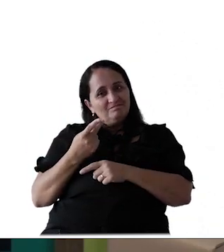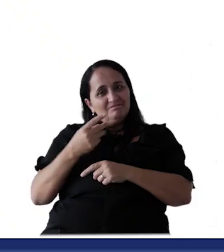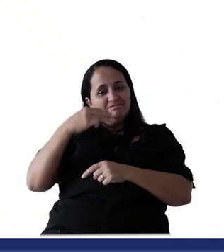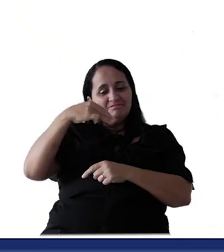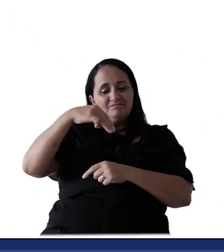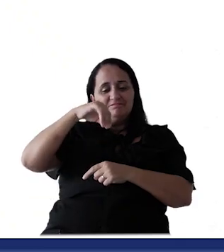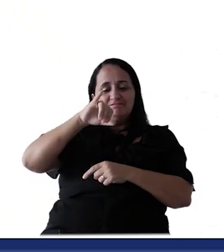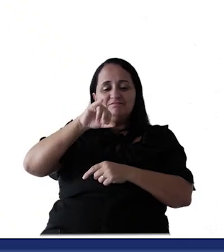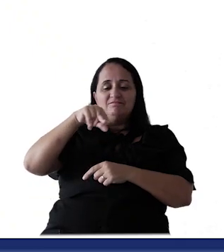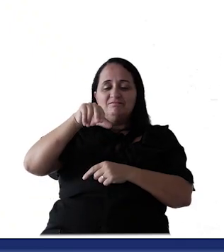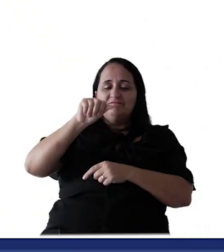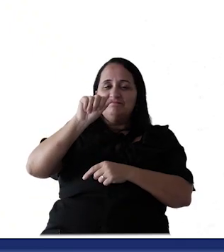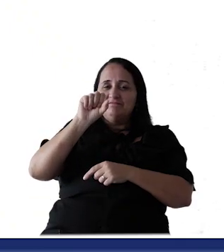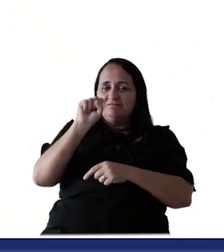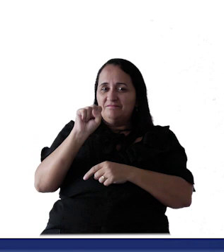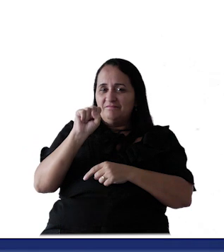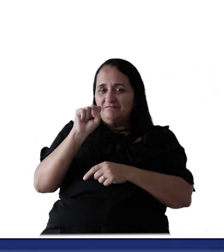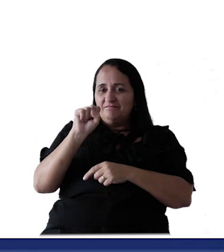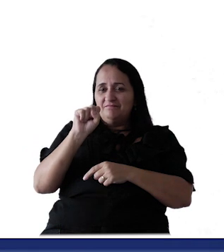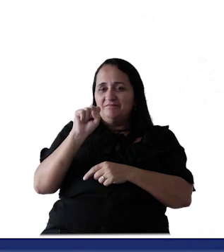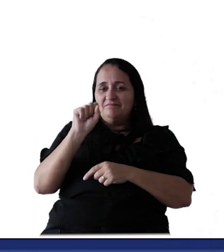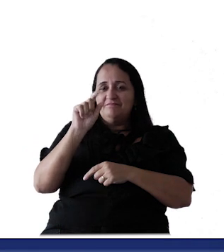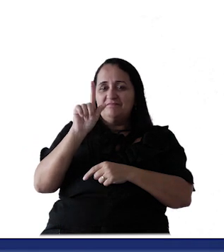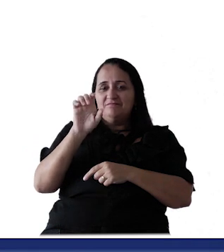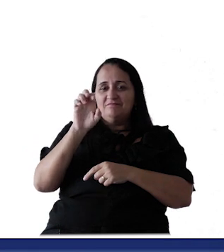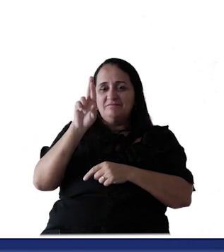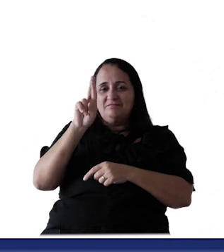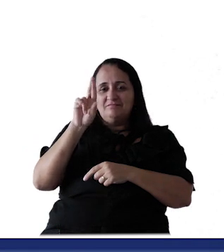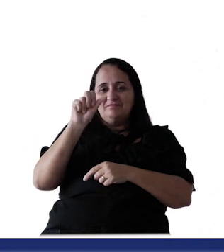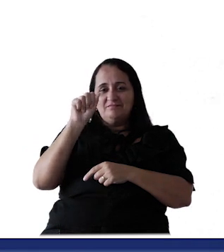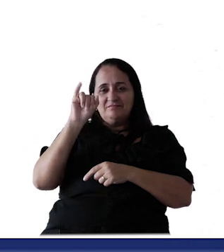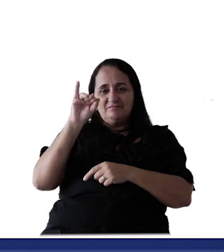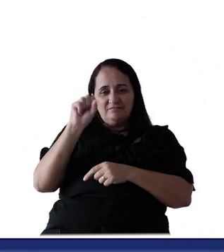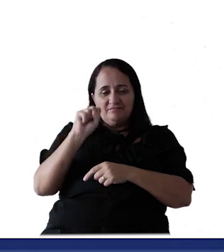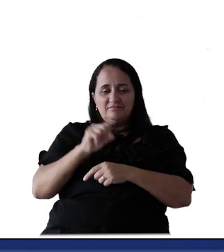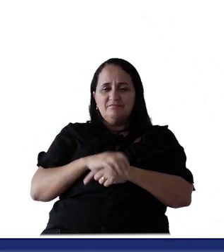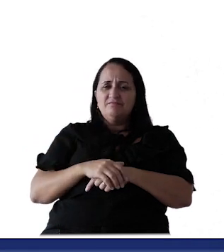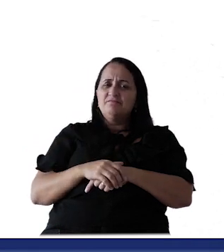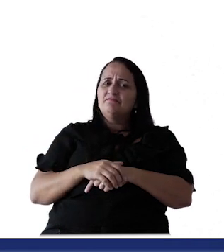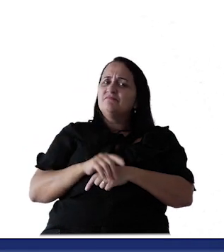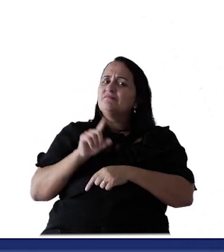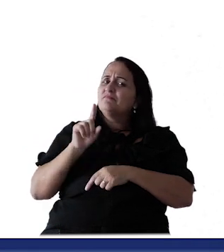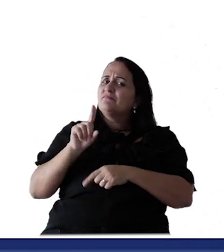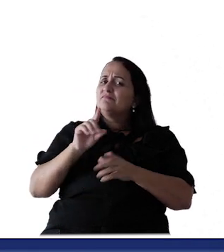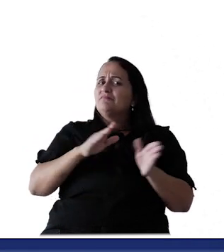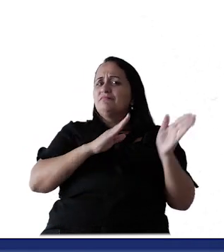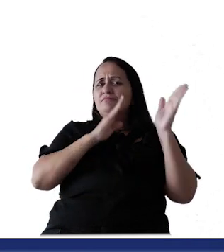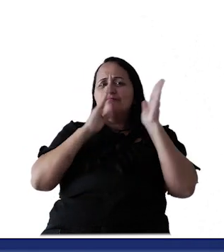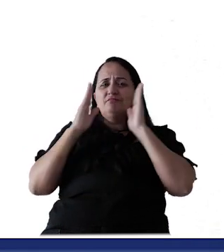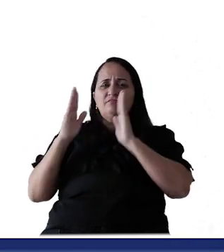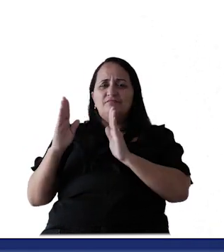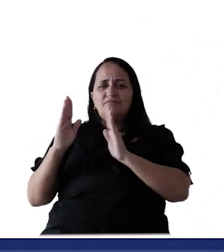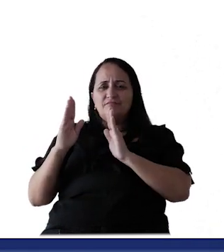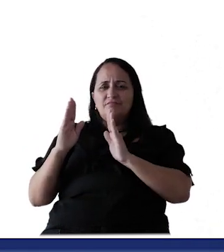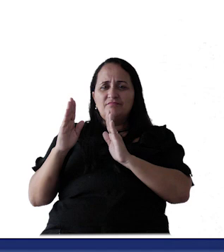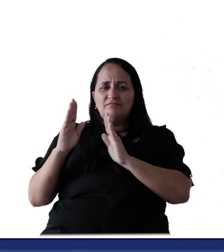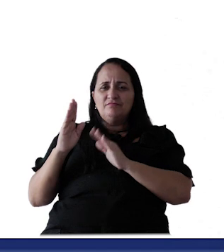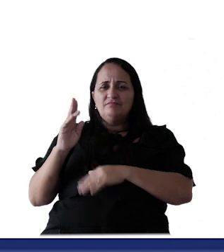mineirês. No último quadrinho, ela utiliza de um sotaque, na verdade, quem utilizou fui